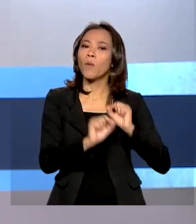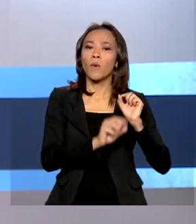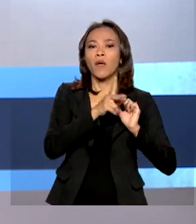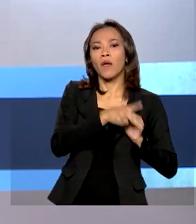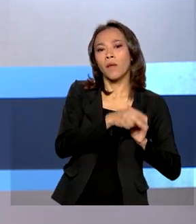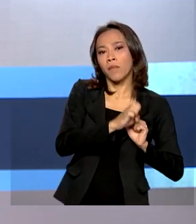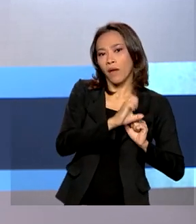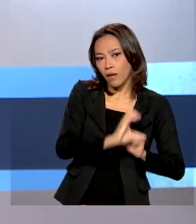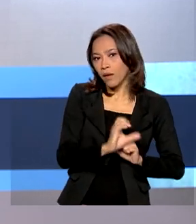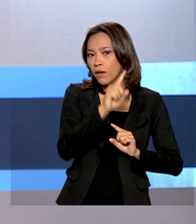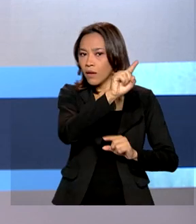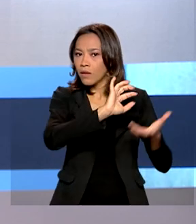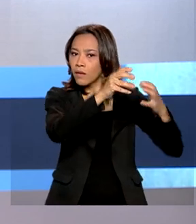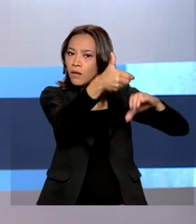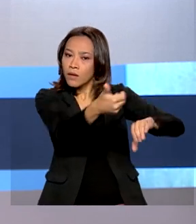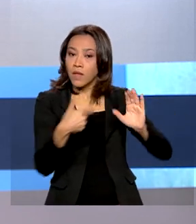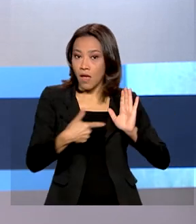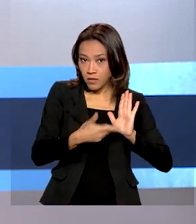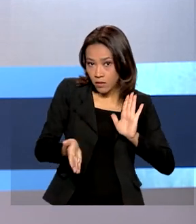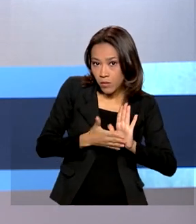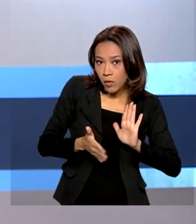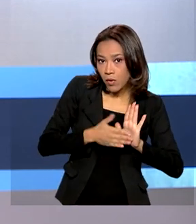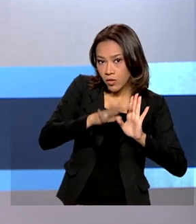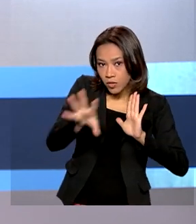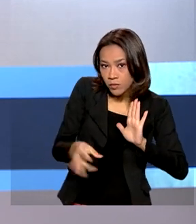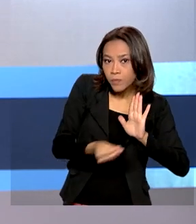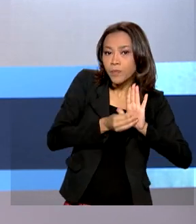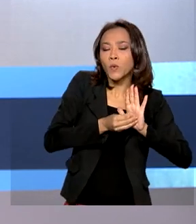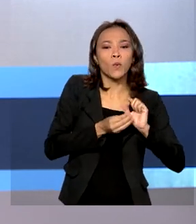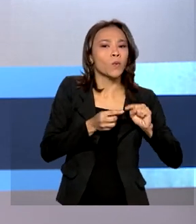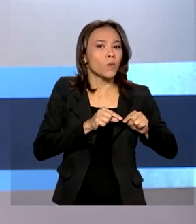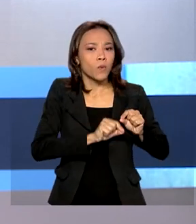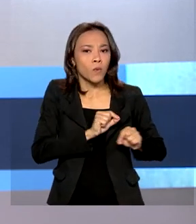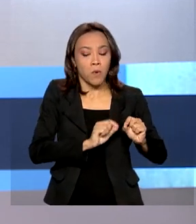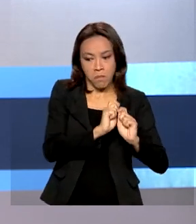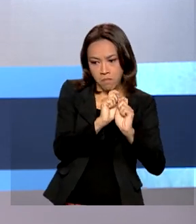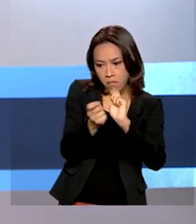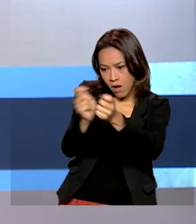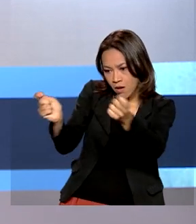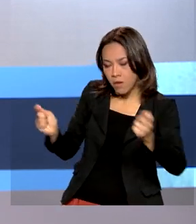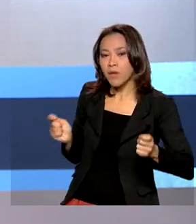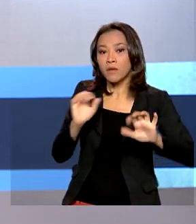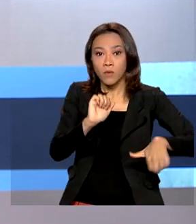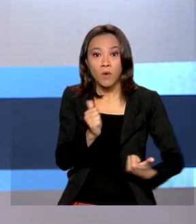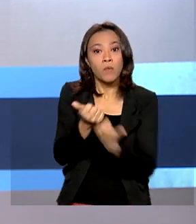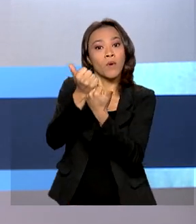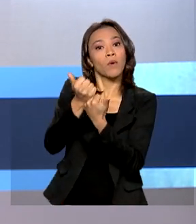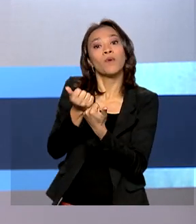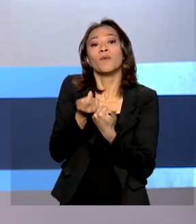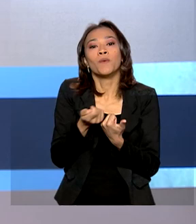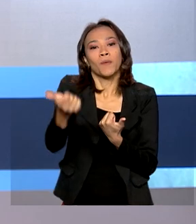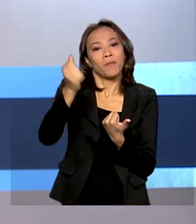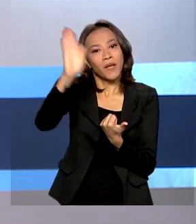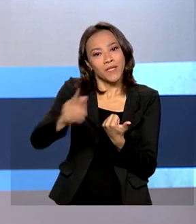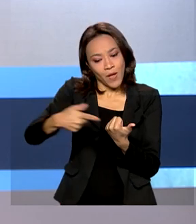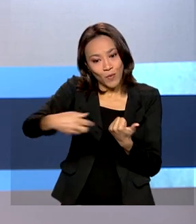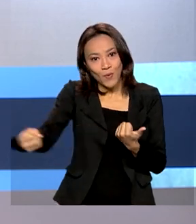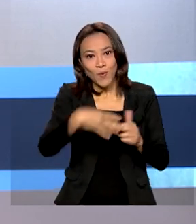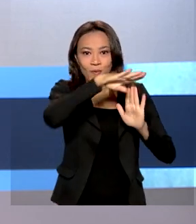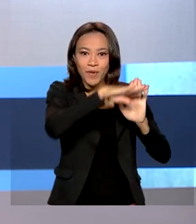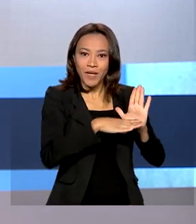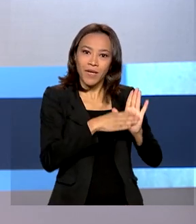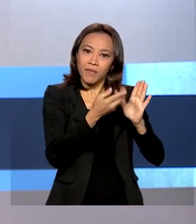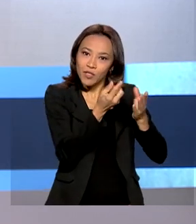no Congresso Nacional. A proposta de emenda constitucional viabiliza o pagamento do Auxílio Brasil, novo programa de transferência de